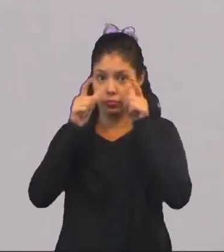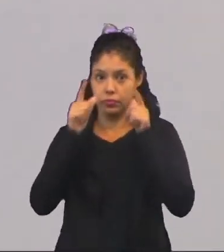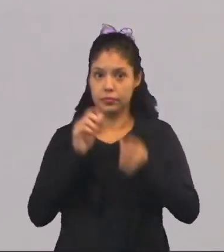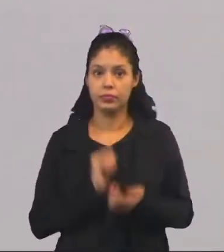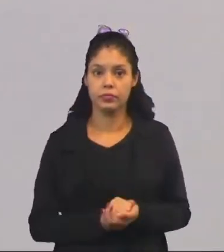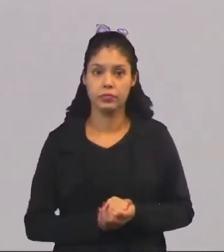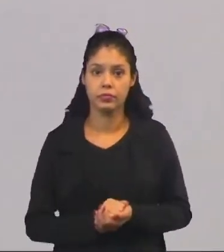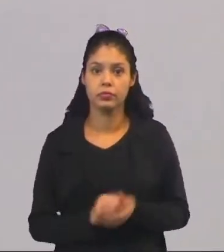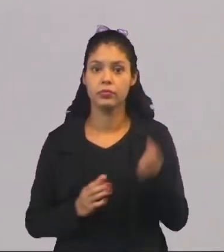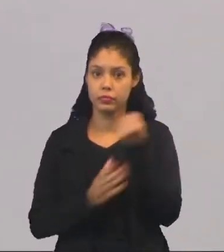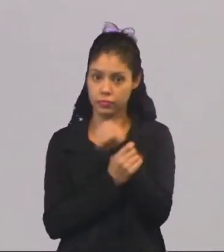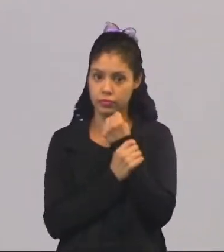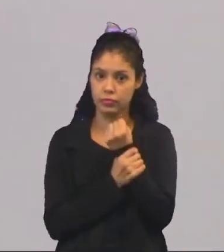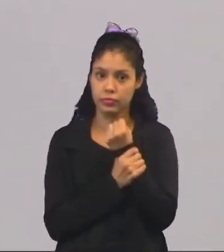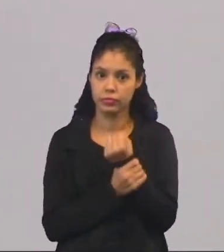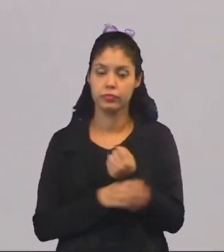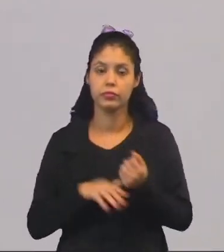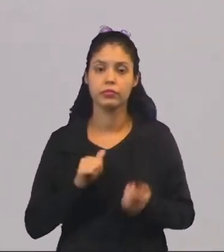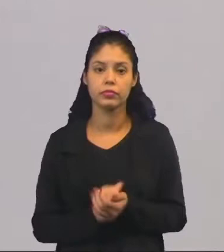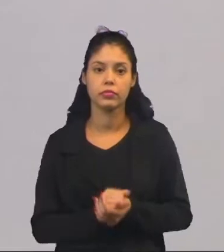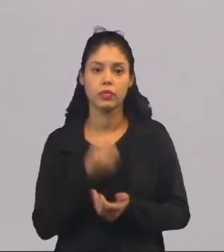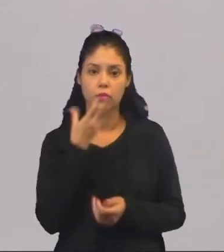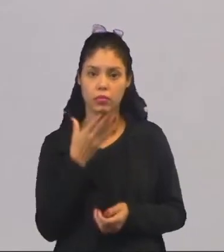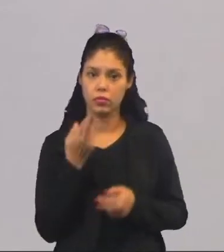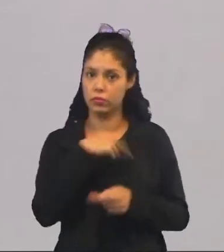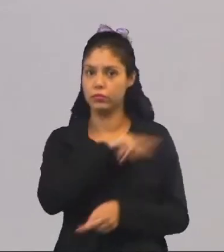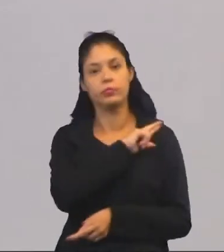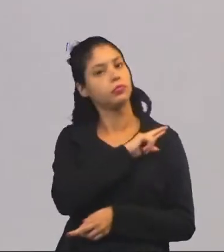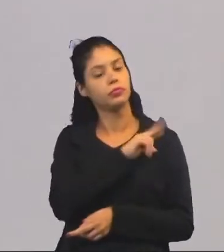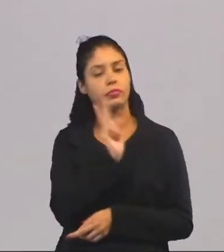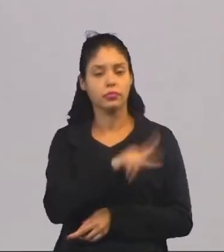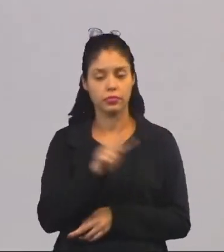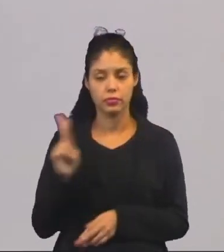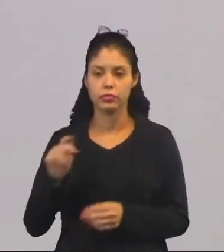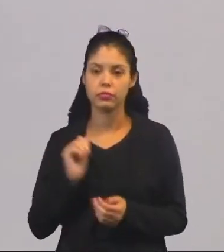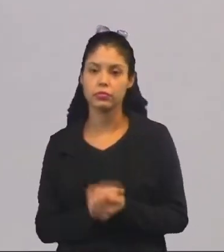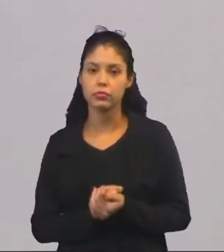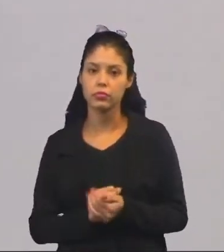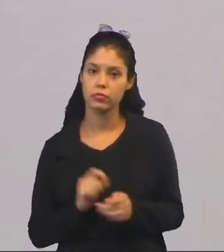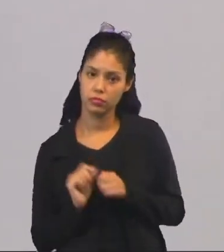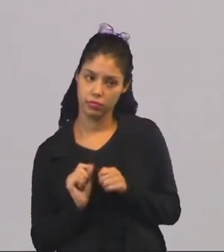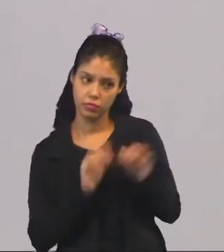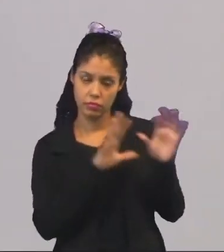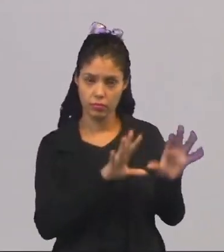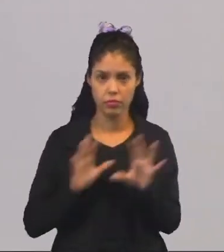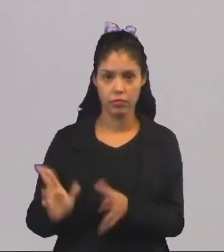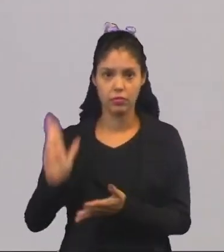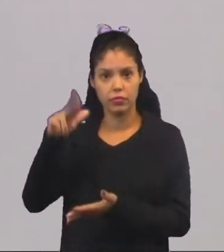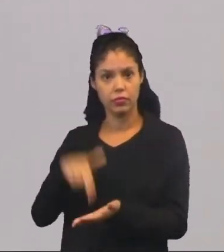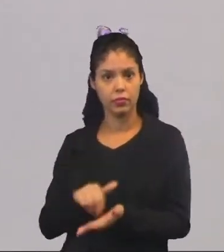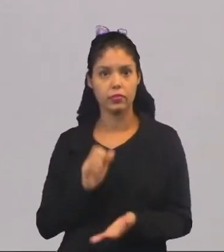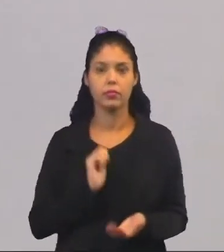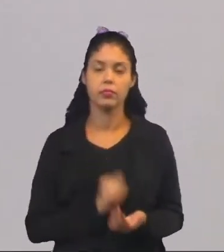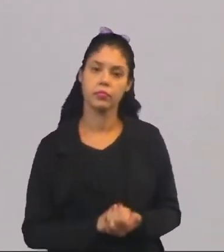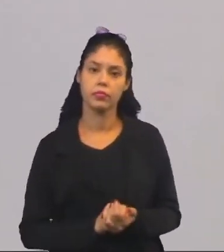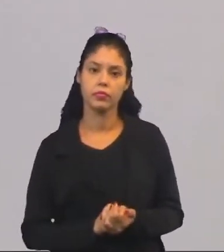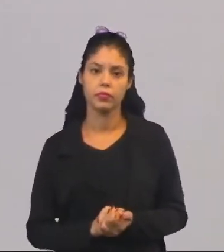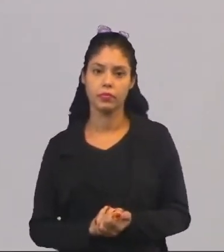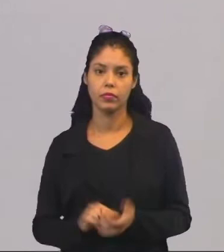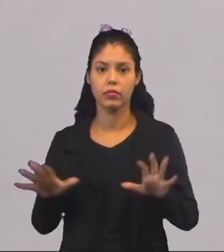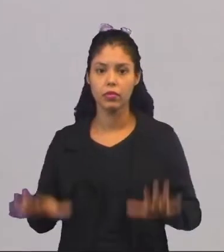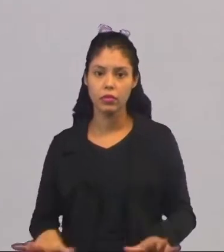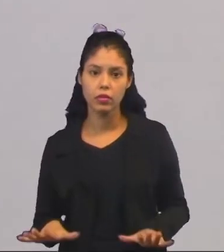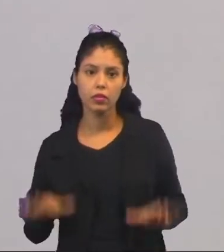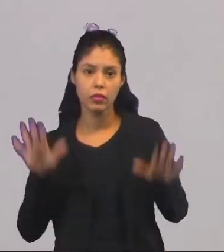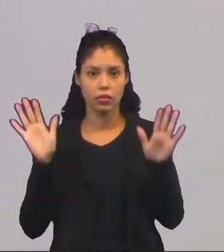precisa de atenção, segurança em primeiro lugar. É bom estar com o responsável ali, um professor, orientando, não, vamos fazer essa dinâmica, pula encostando as